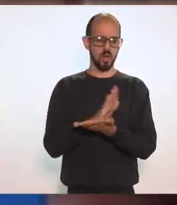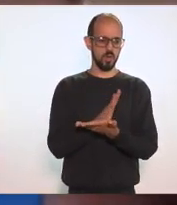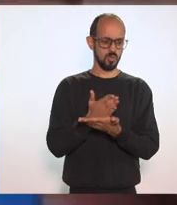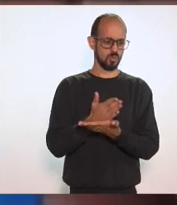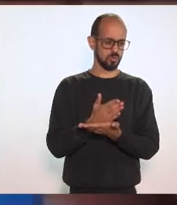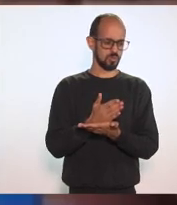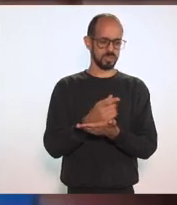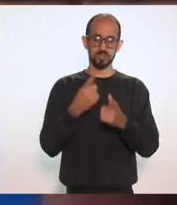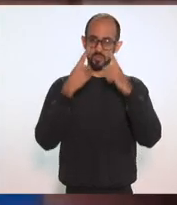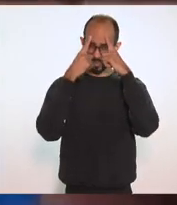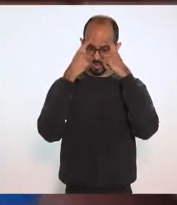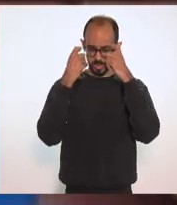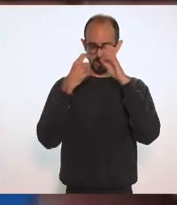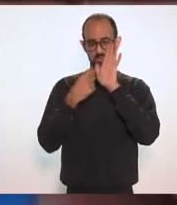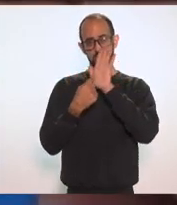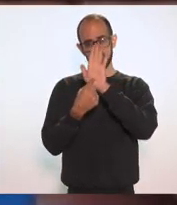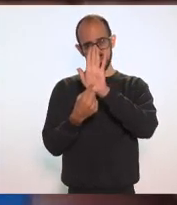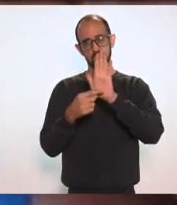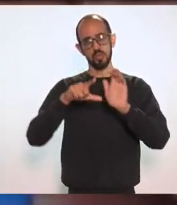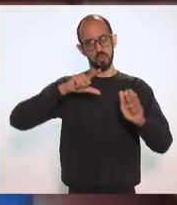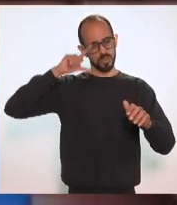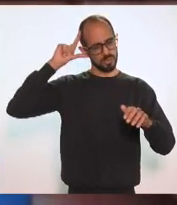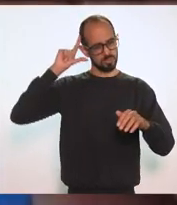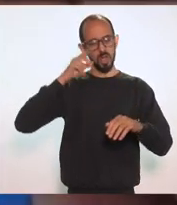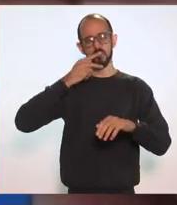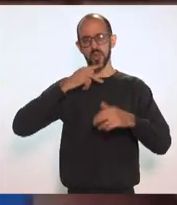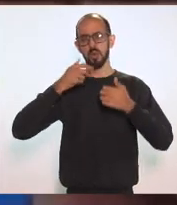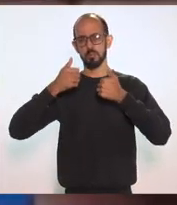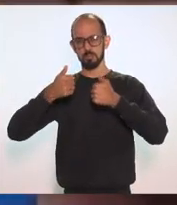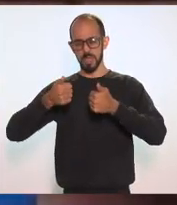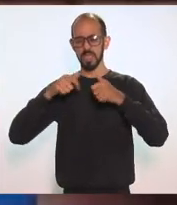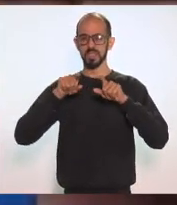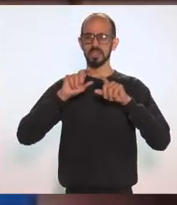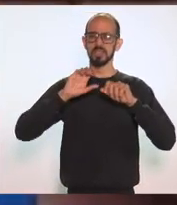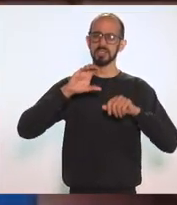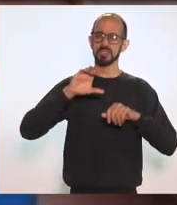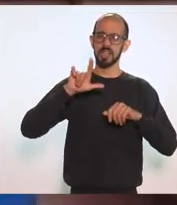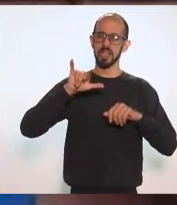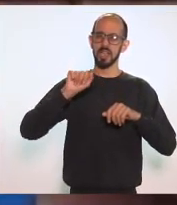bem inicialmente, e nós, deputada Célia, presidenta,